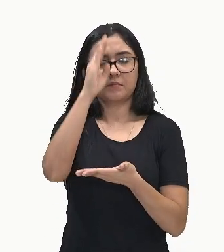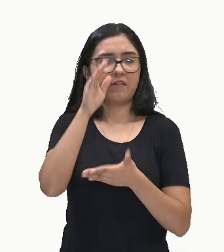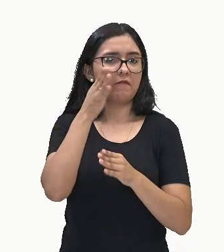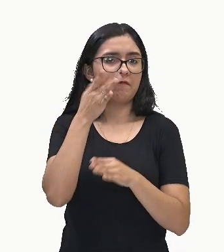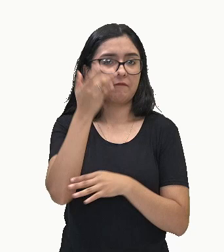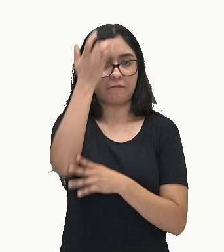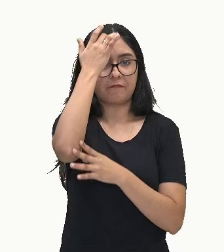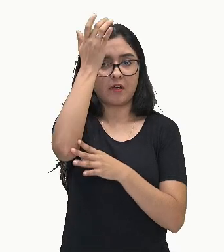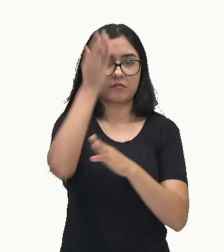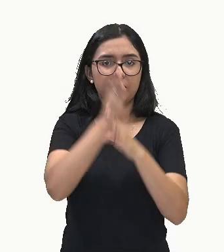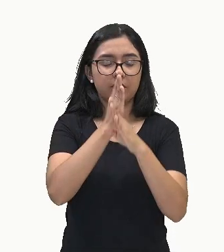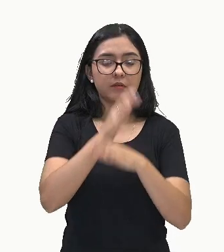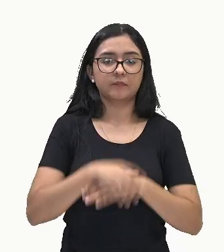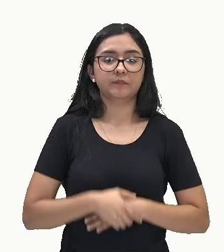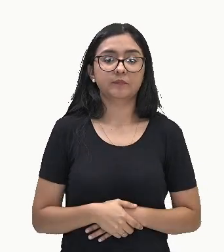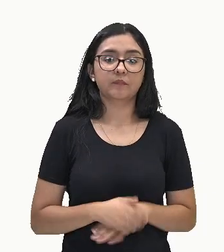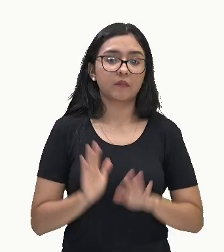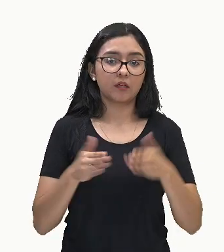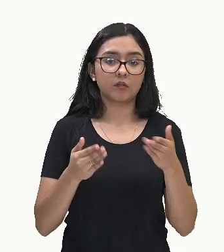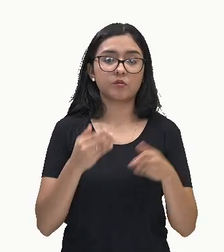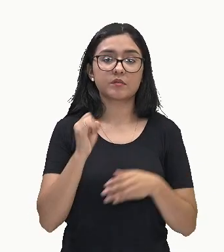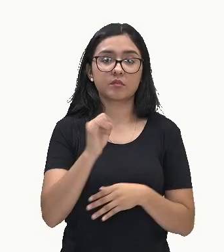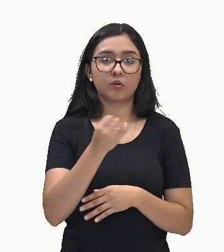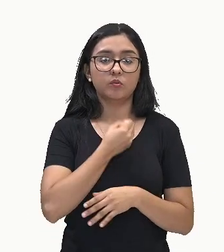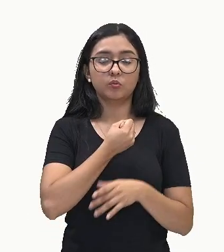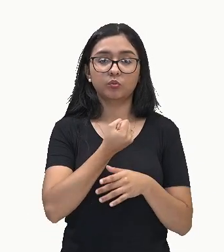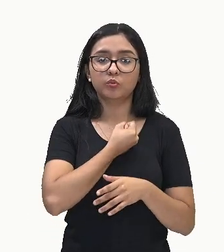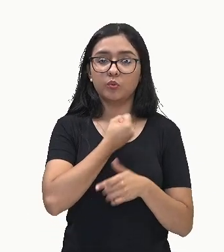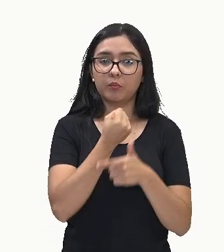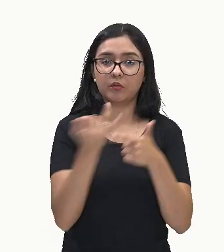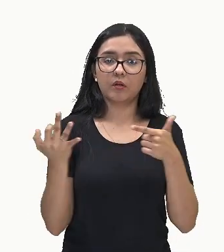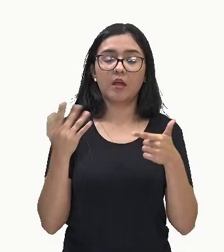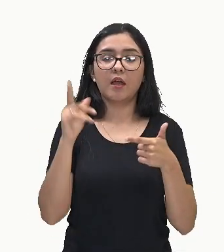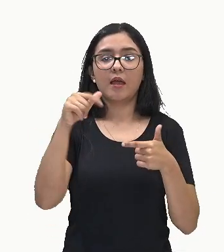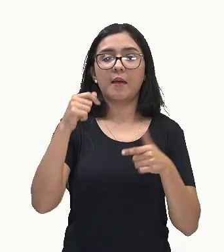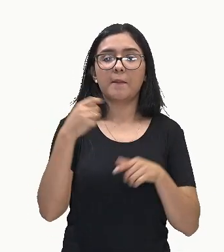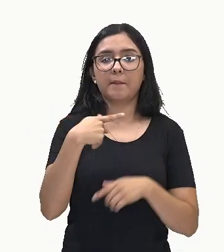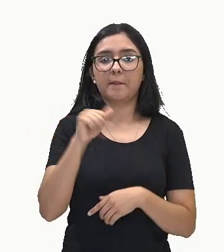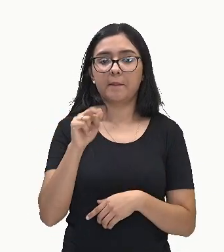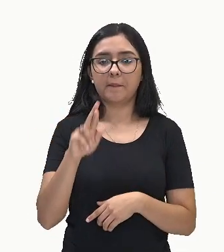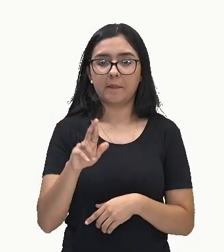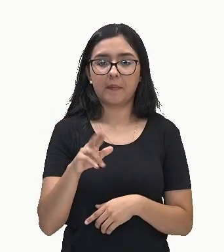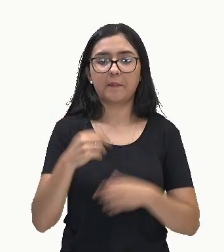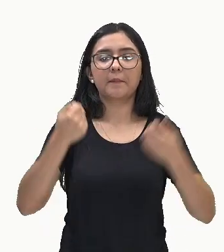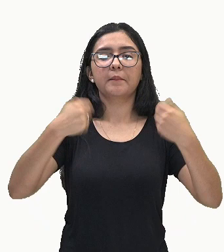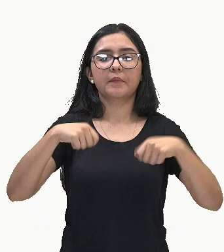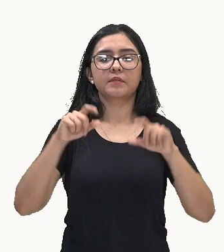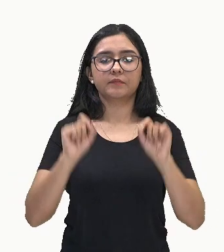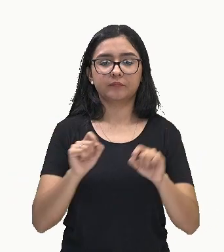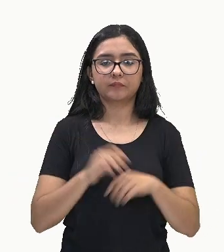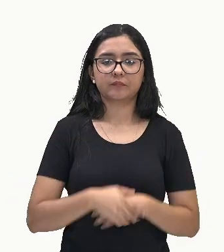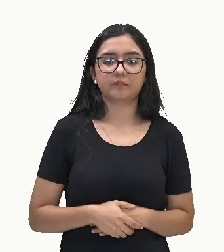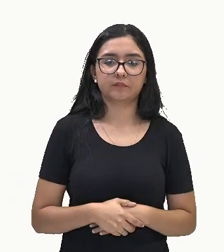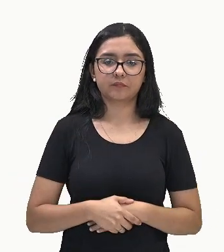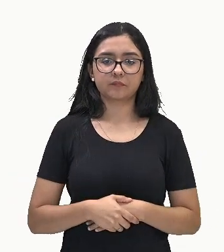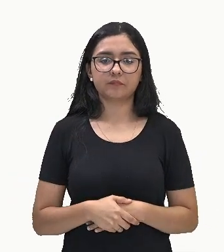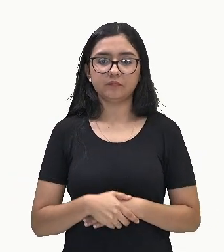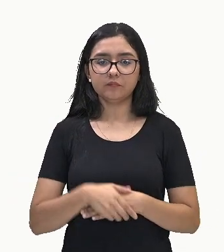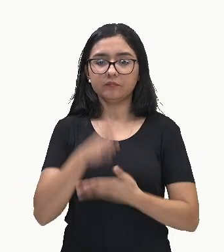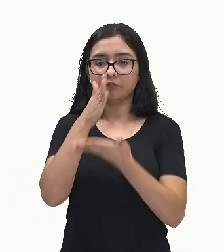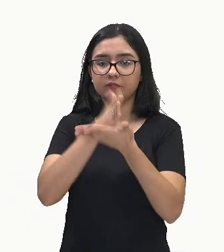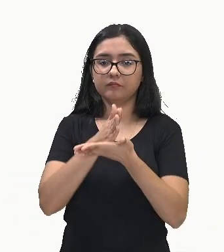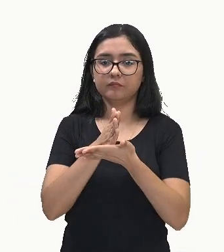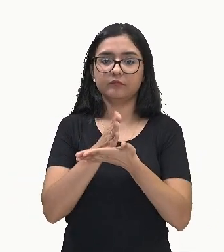Porém quando o número de elementos é par nós devemos pegar e determinar a média